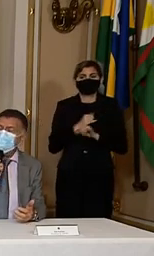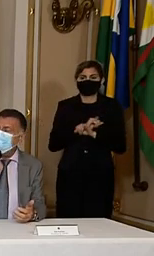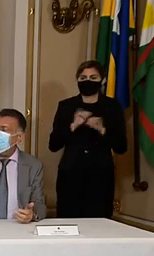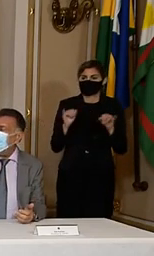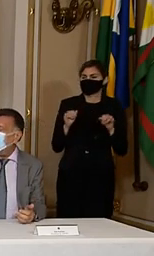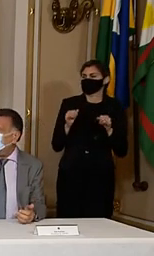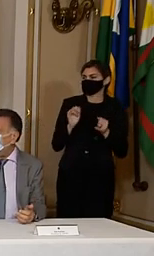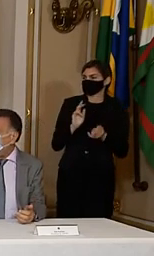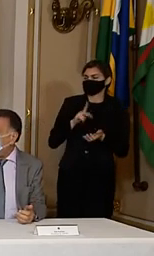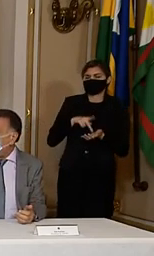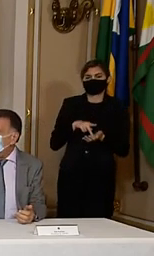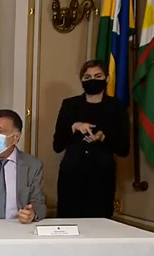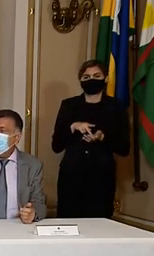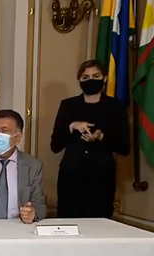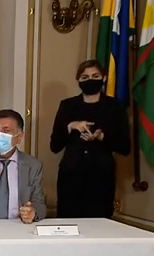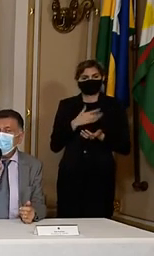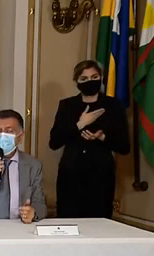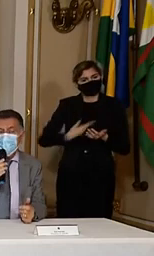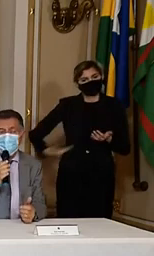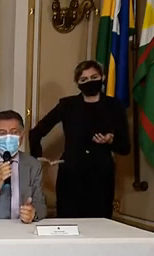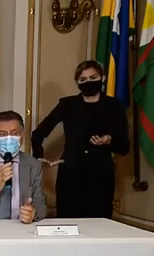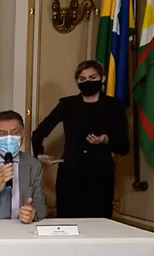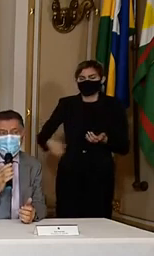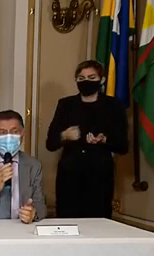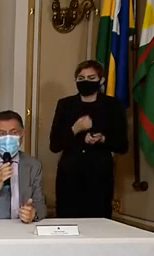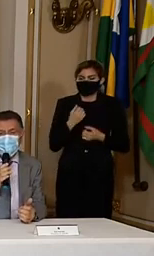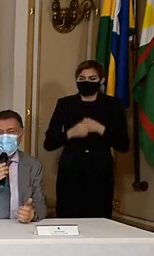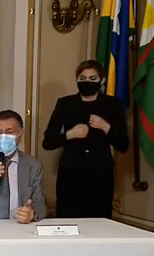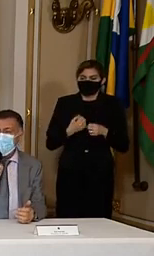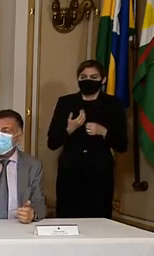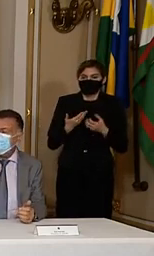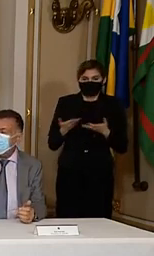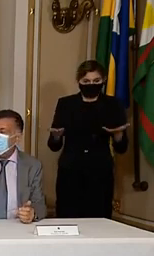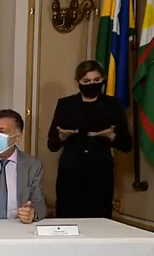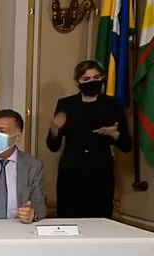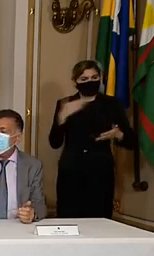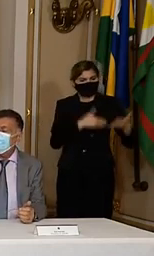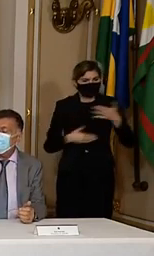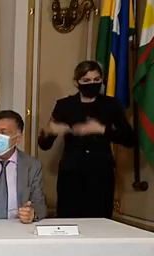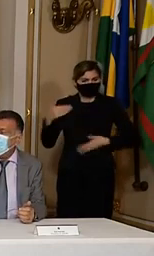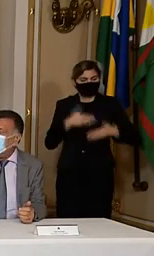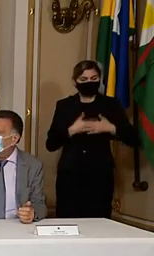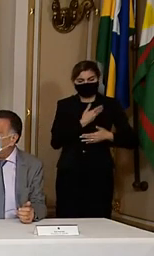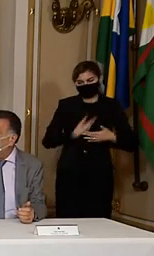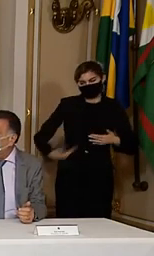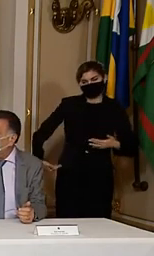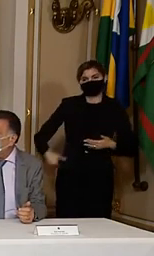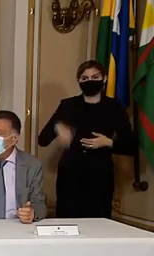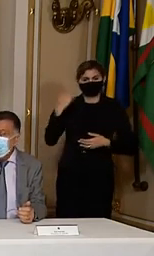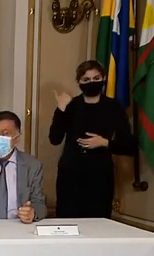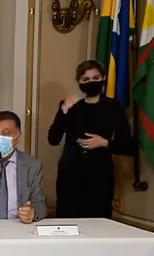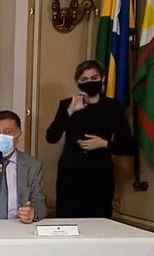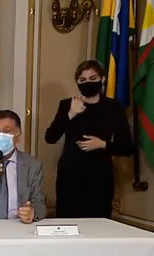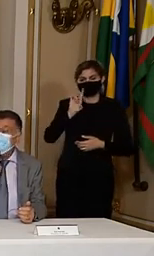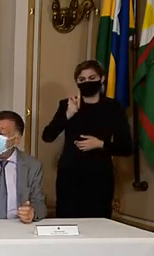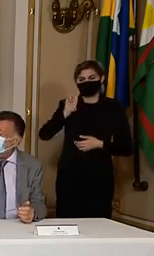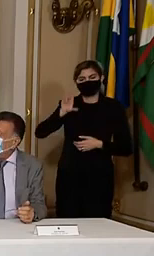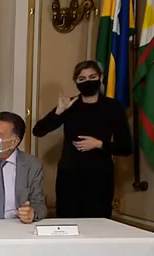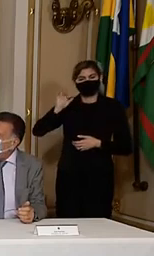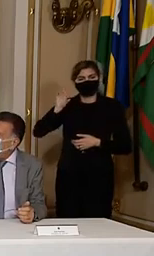digo com muita sinceridade Governador o quando servimos e participamos do governo Eduardo Campos